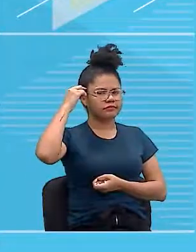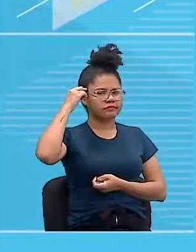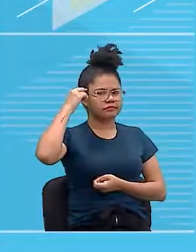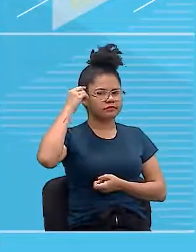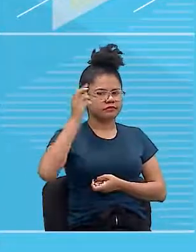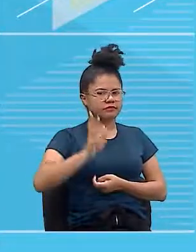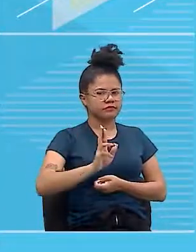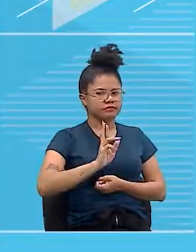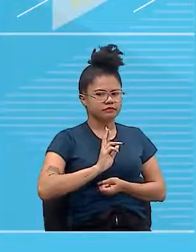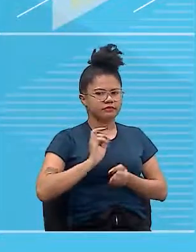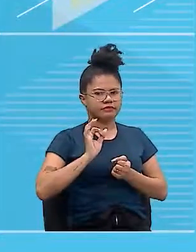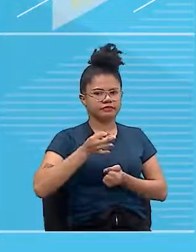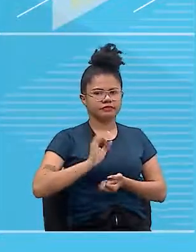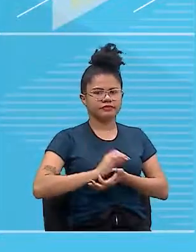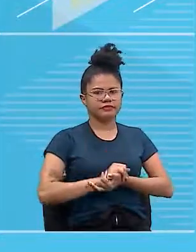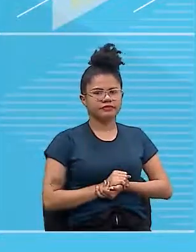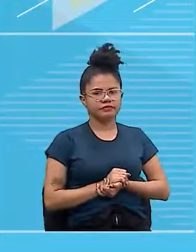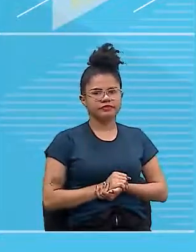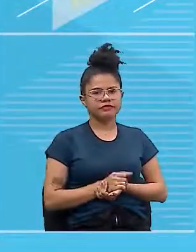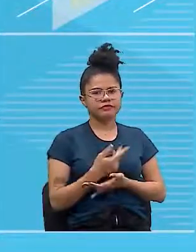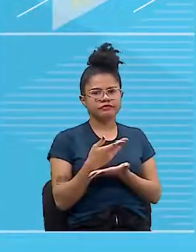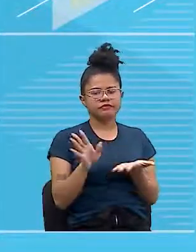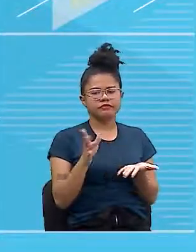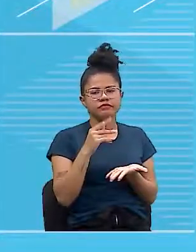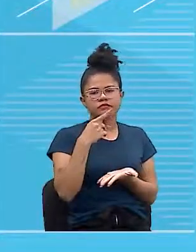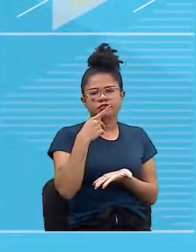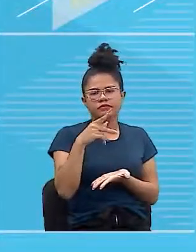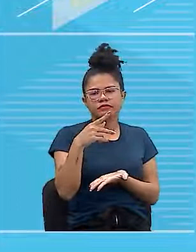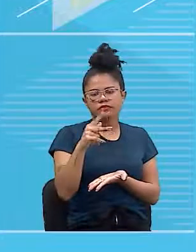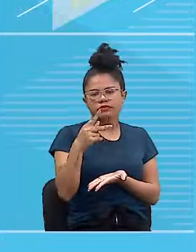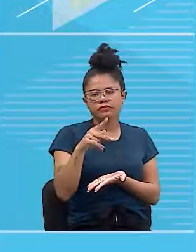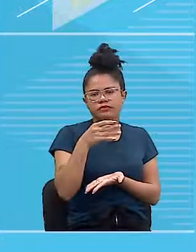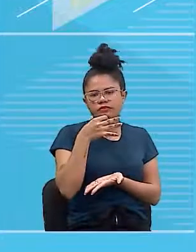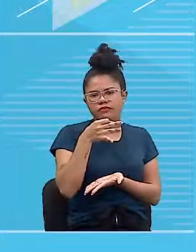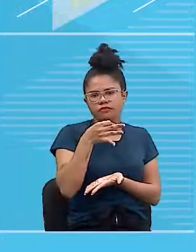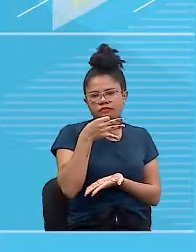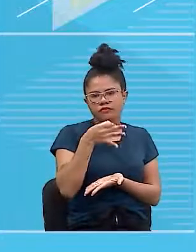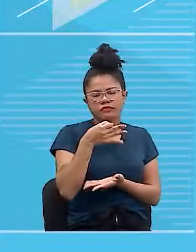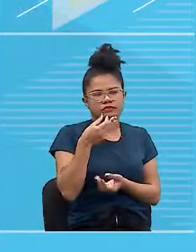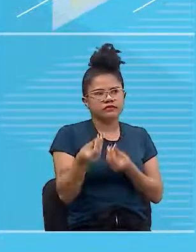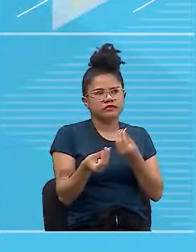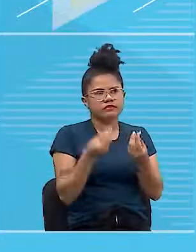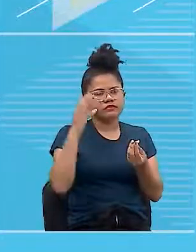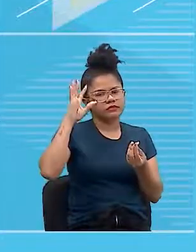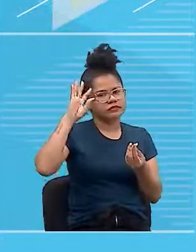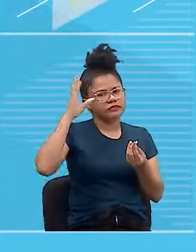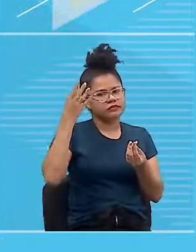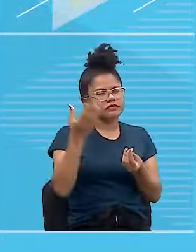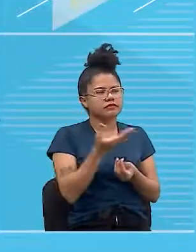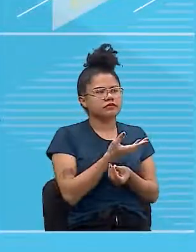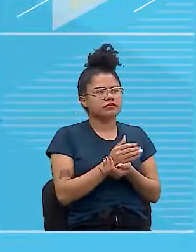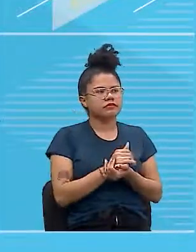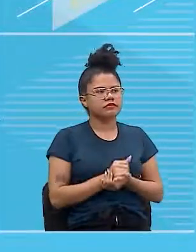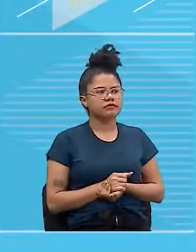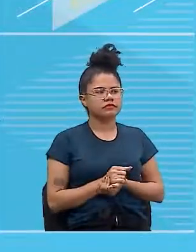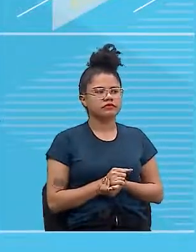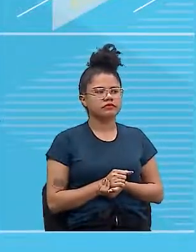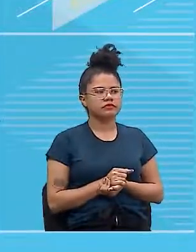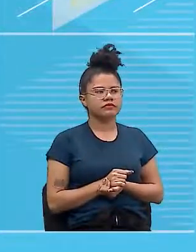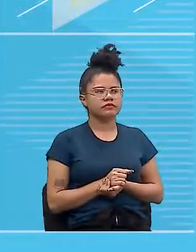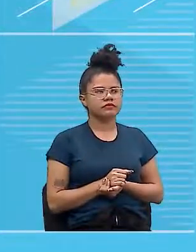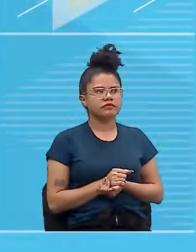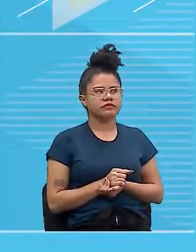Adriana me conta direitinho o quê que vocês acham aí que a gente tem que fazer nesse caso para